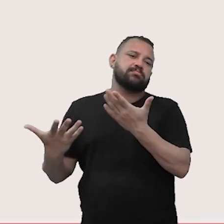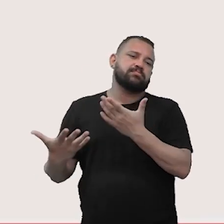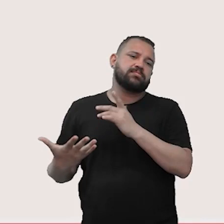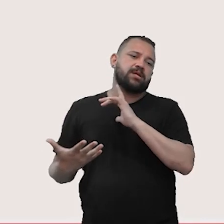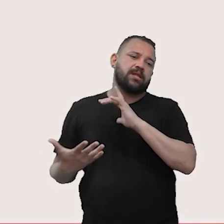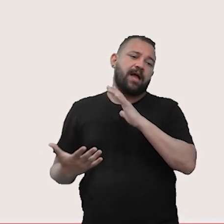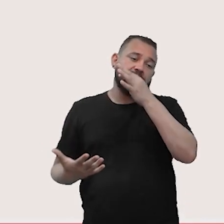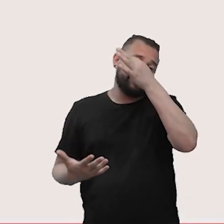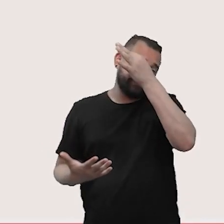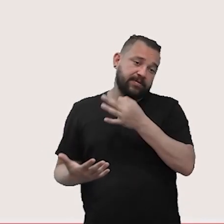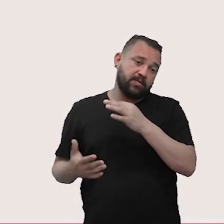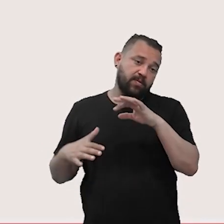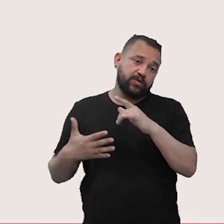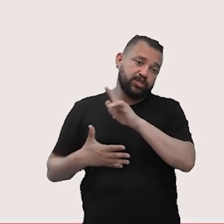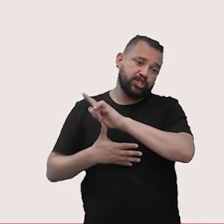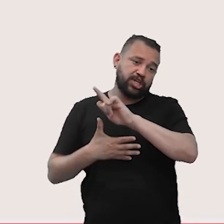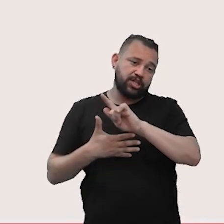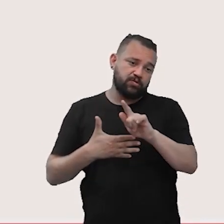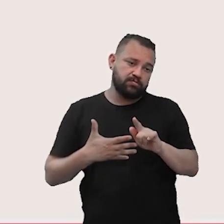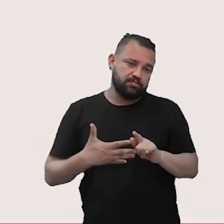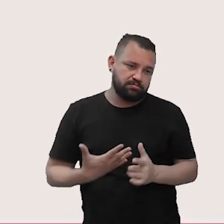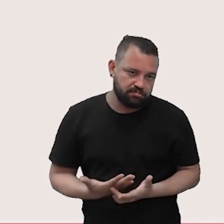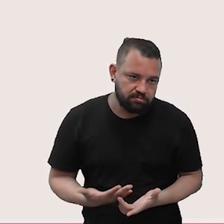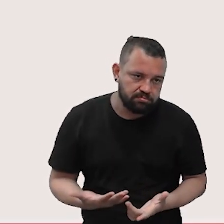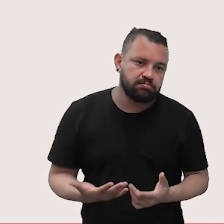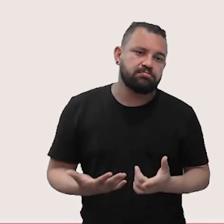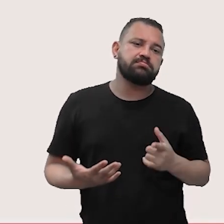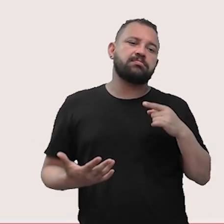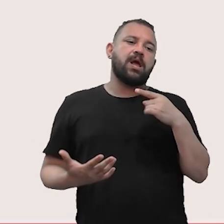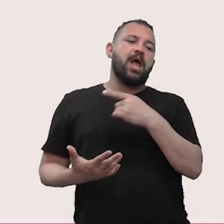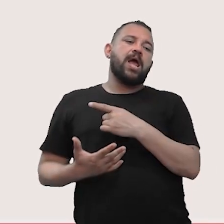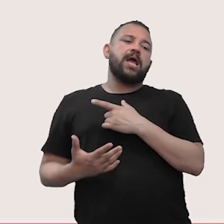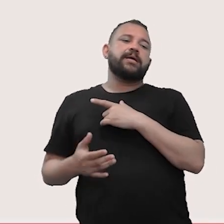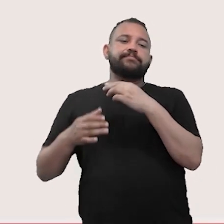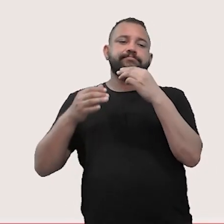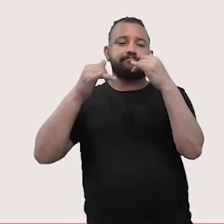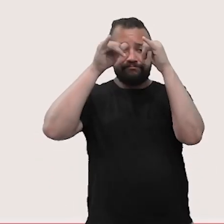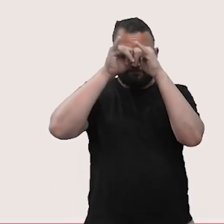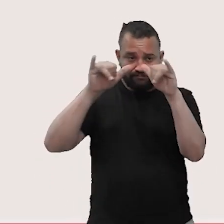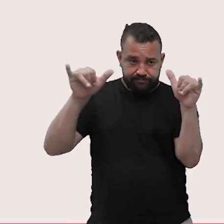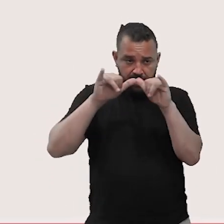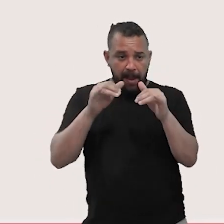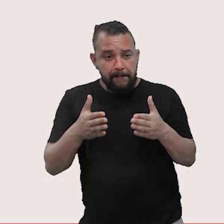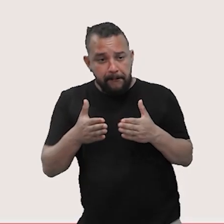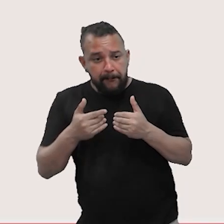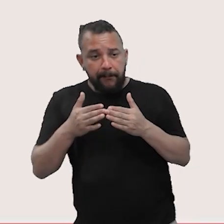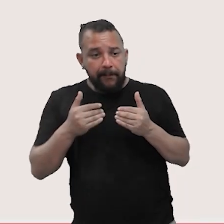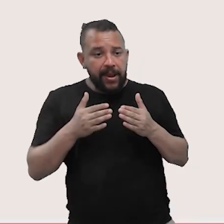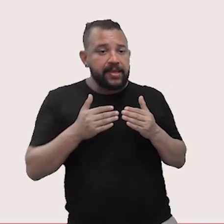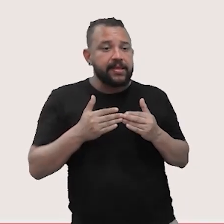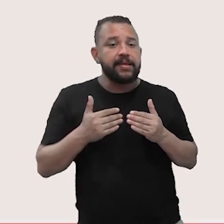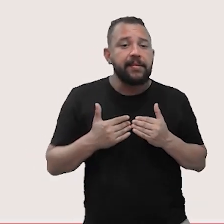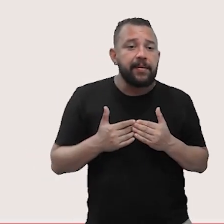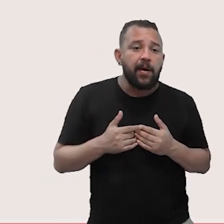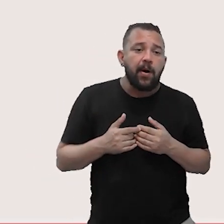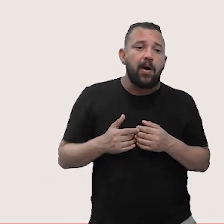gênero, não é? Essa peça publicitária apela para o ou para